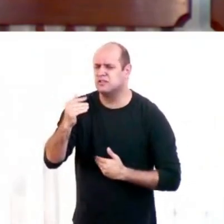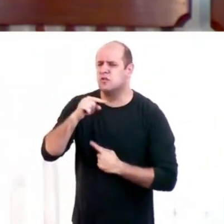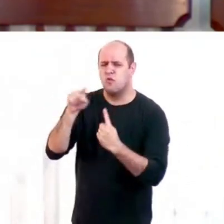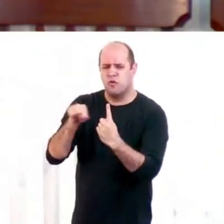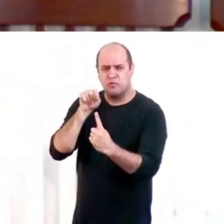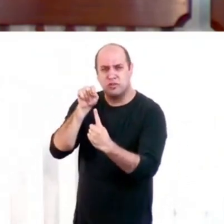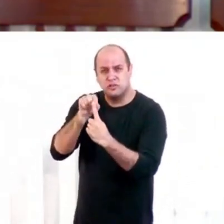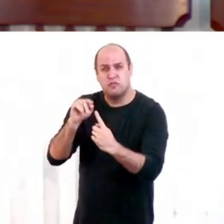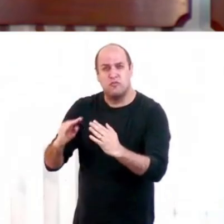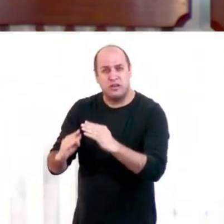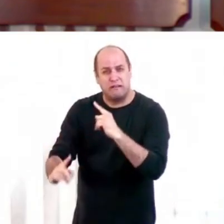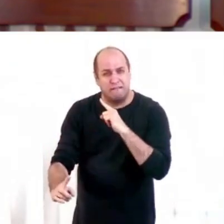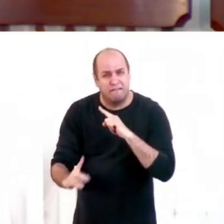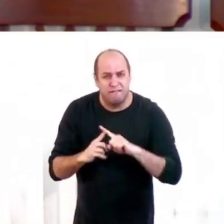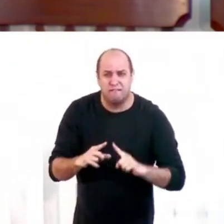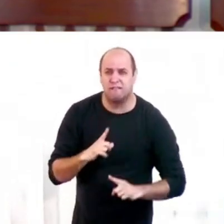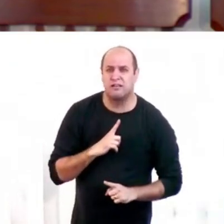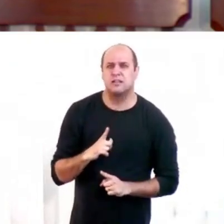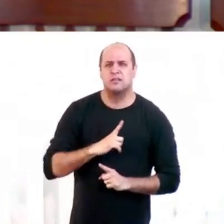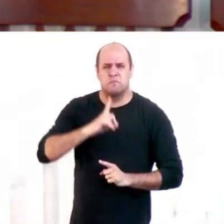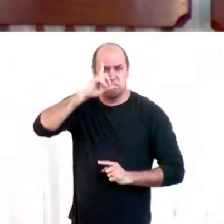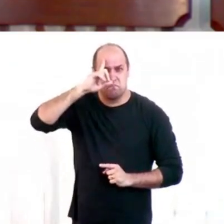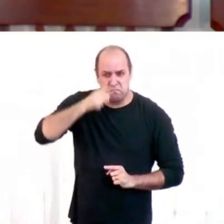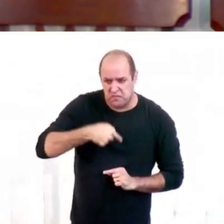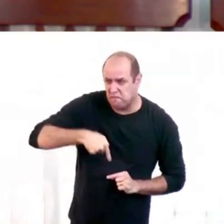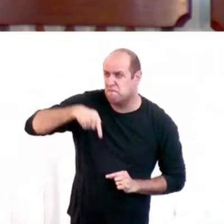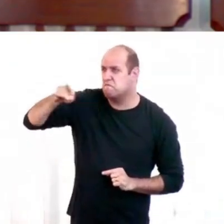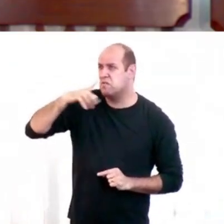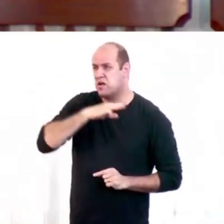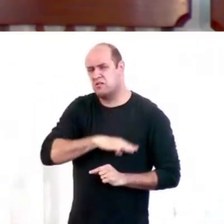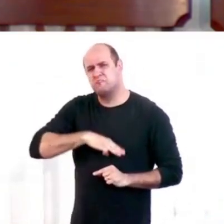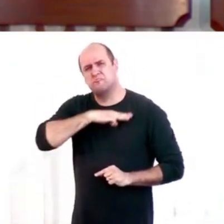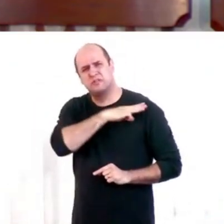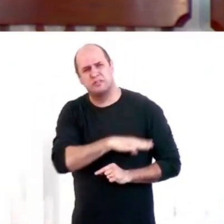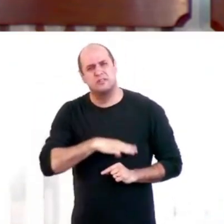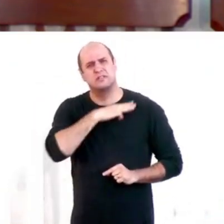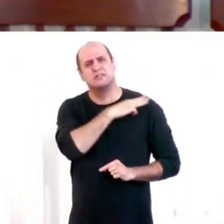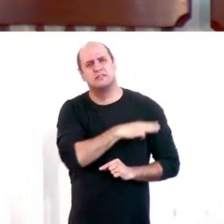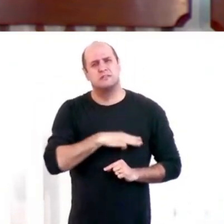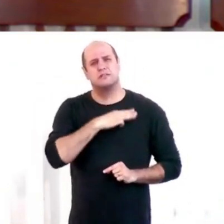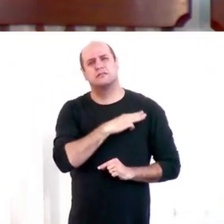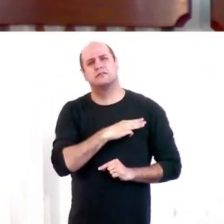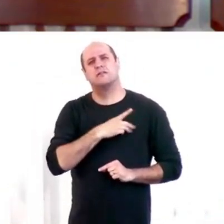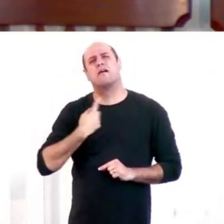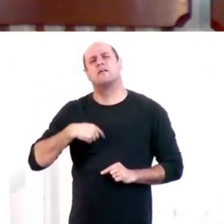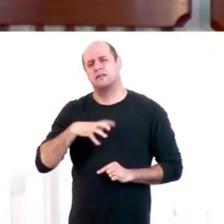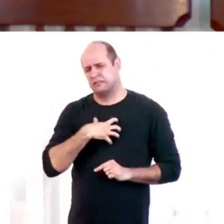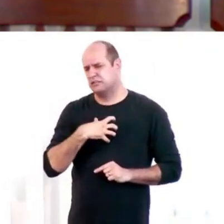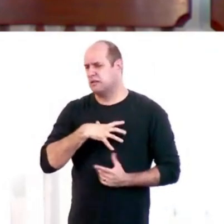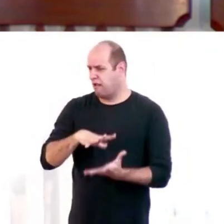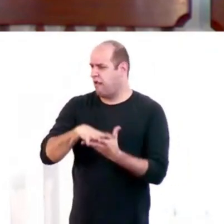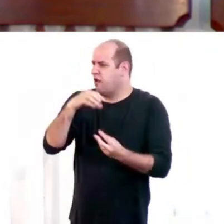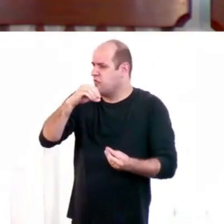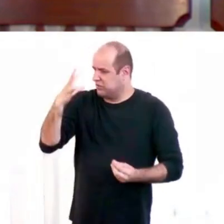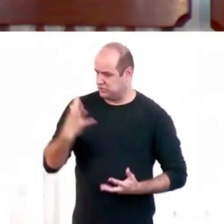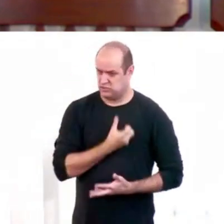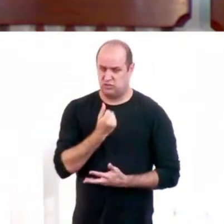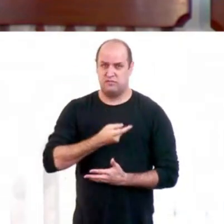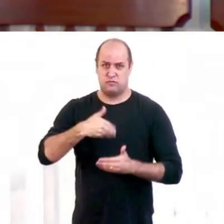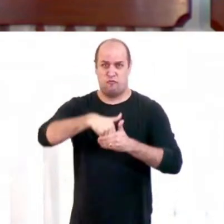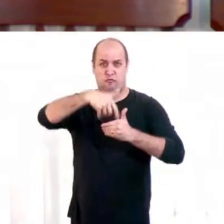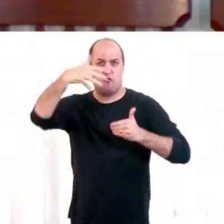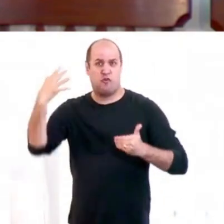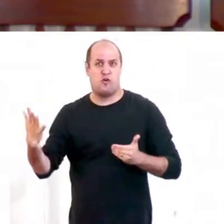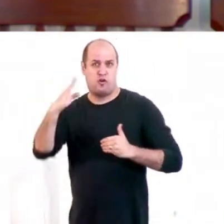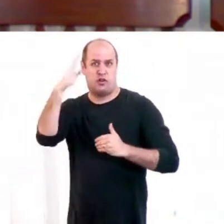das igrejas, enviando missionários, que famílias estão sendo preservadas e salvas fora do Brasil.